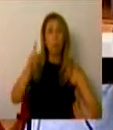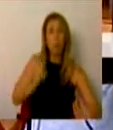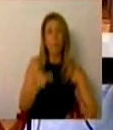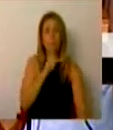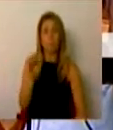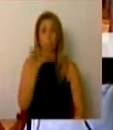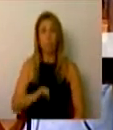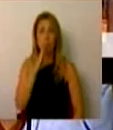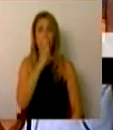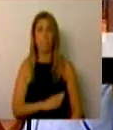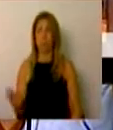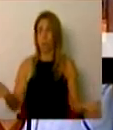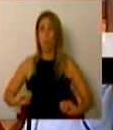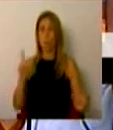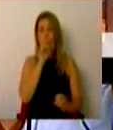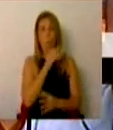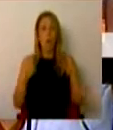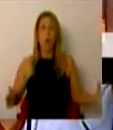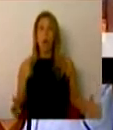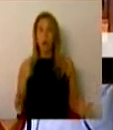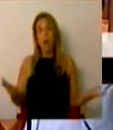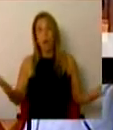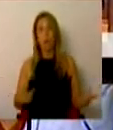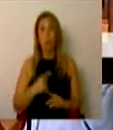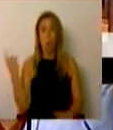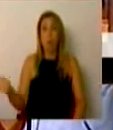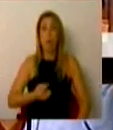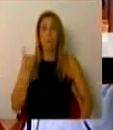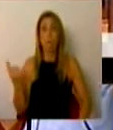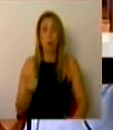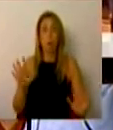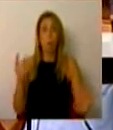O regime anterior demorou pelo menos dois anos a estar,